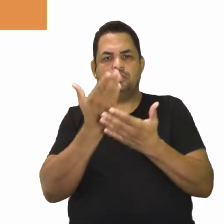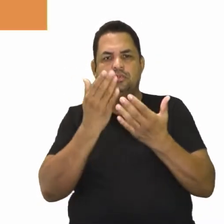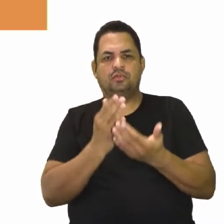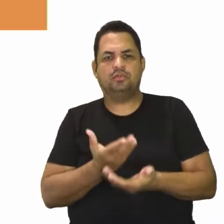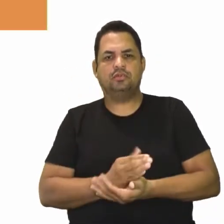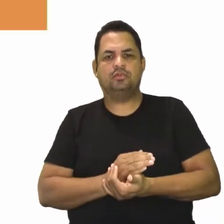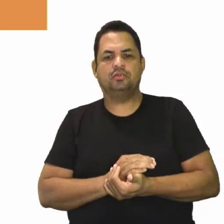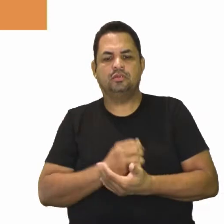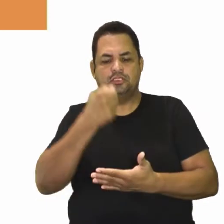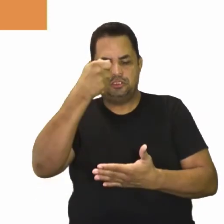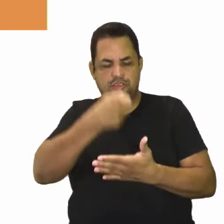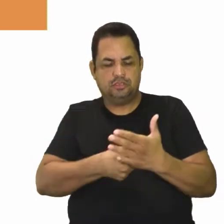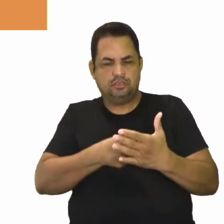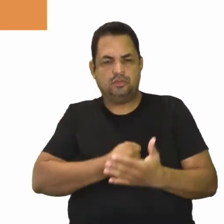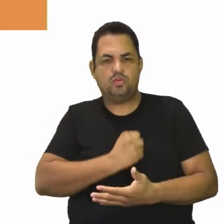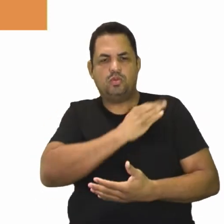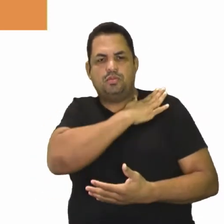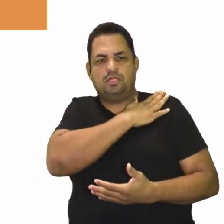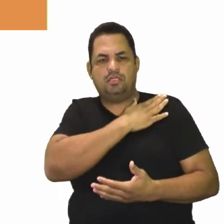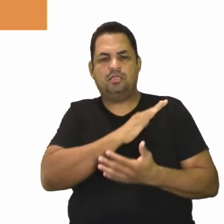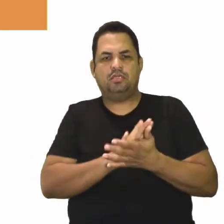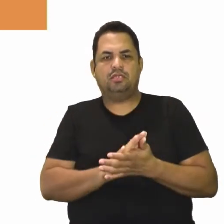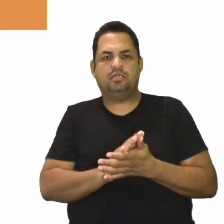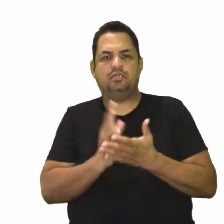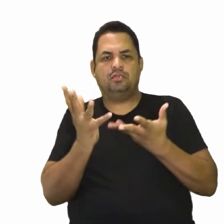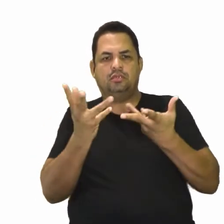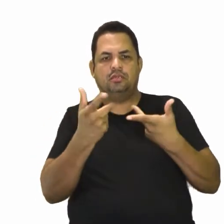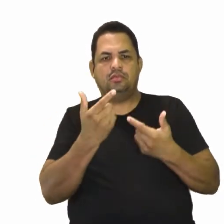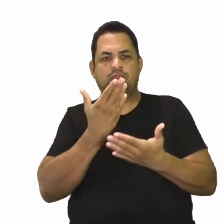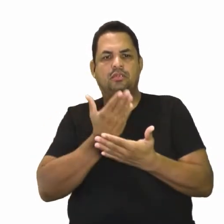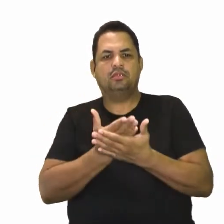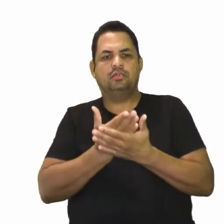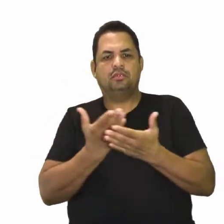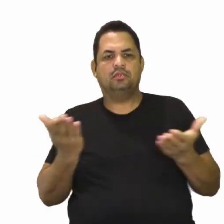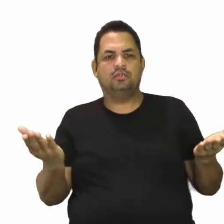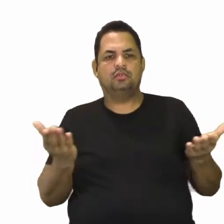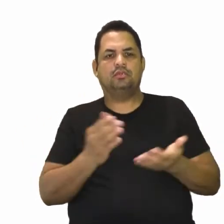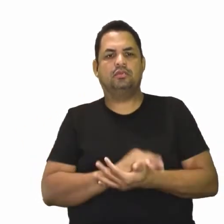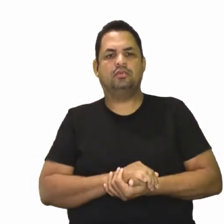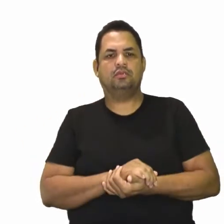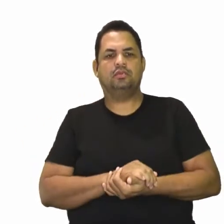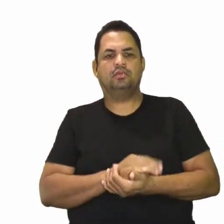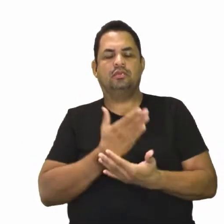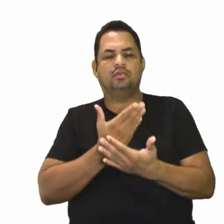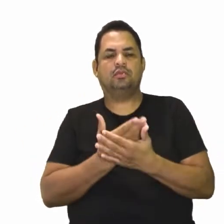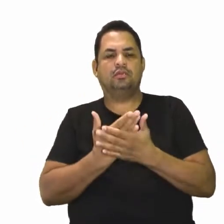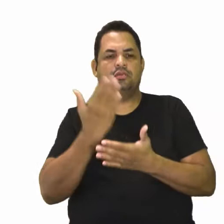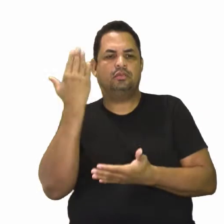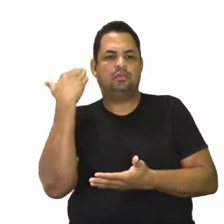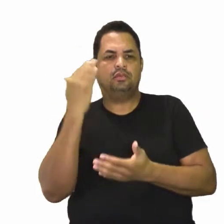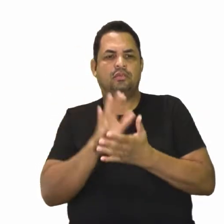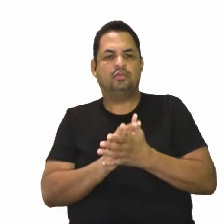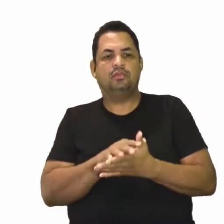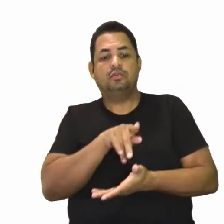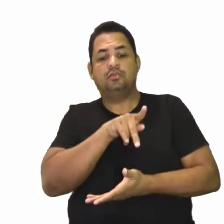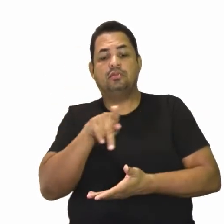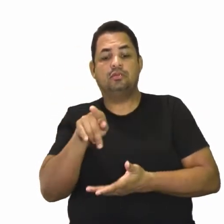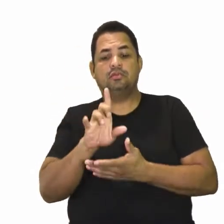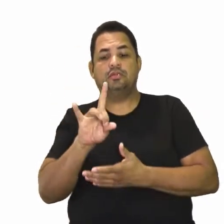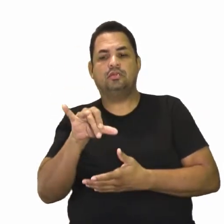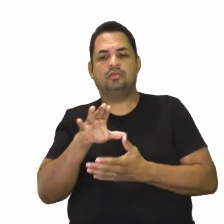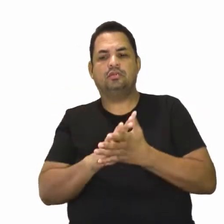sobre a ditadura militar. Habilidades da aula de hoje. Na aula passada, o professor Lorismar trouxe